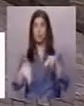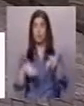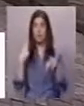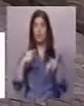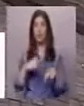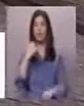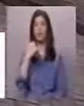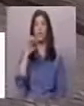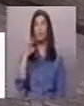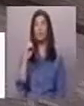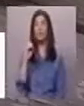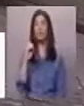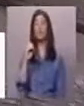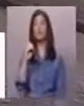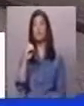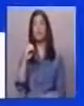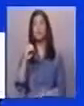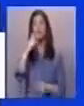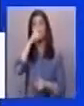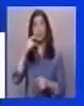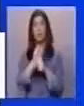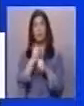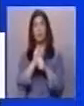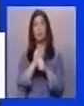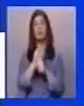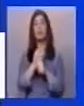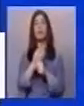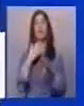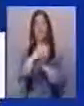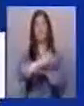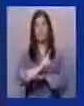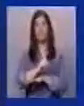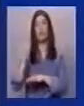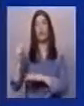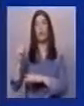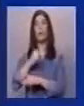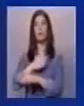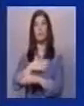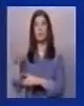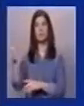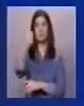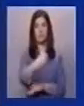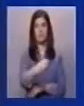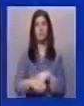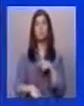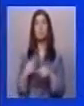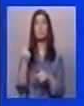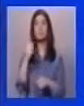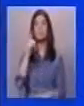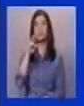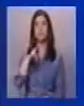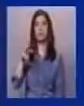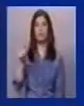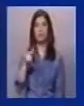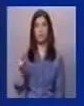280 prestadores de serviço através de empresas. Custaram só estes, até setembro do ano passado, mais de 6 milhões de euros. Já o